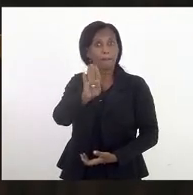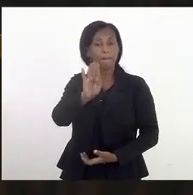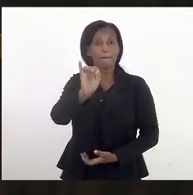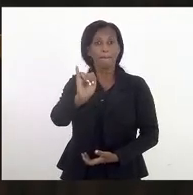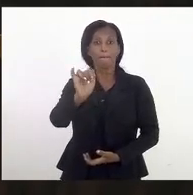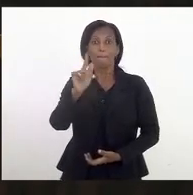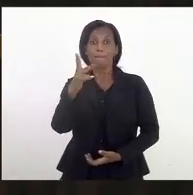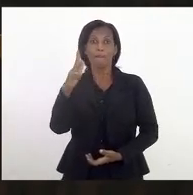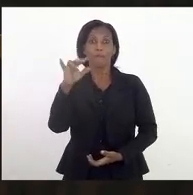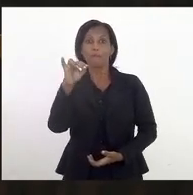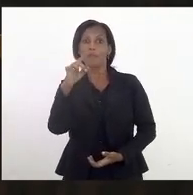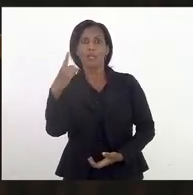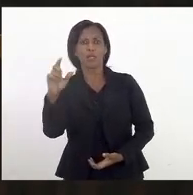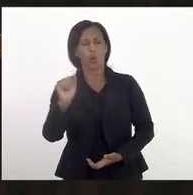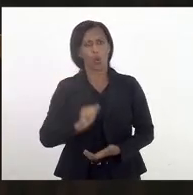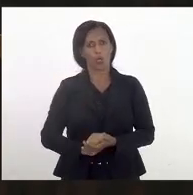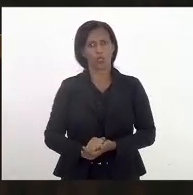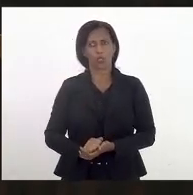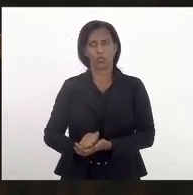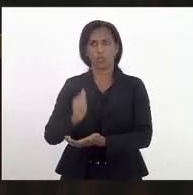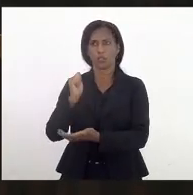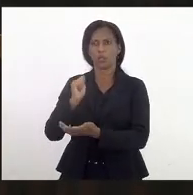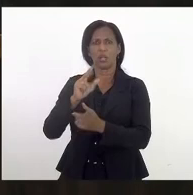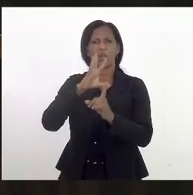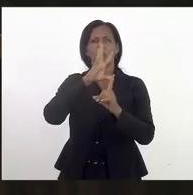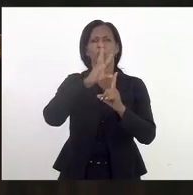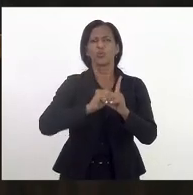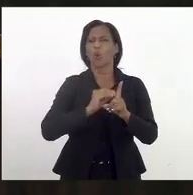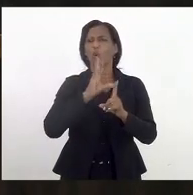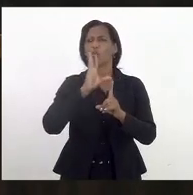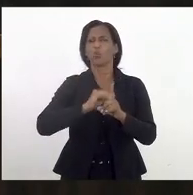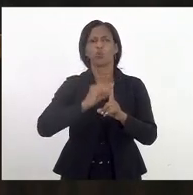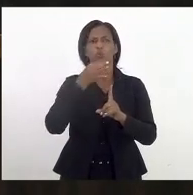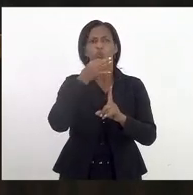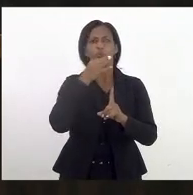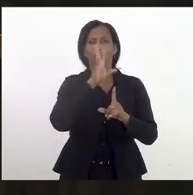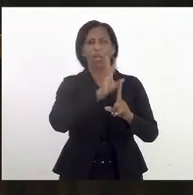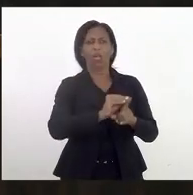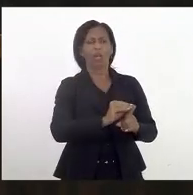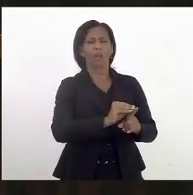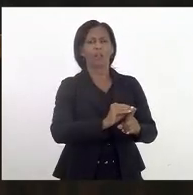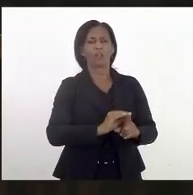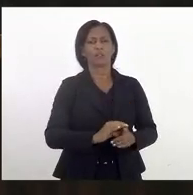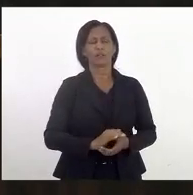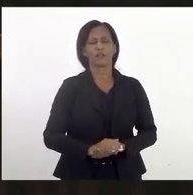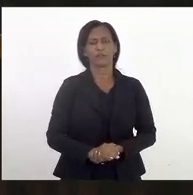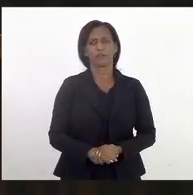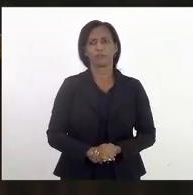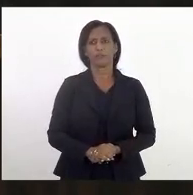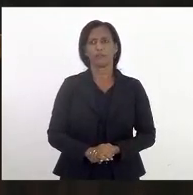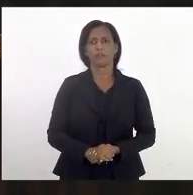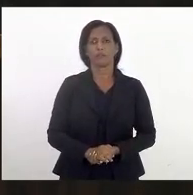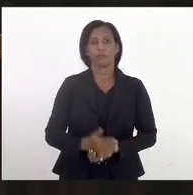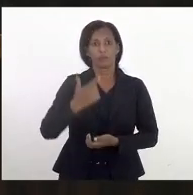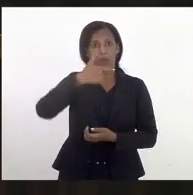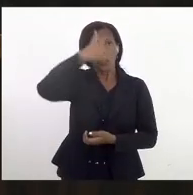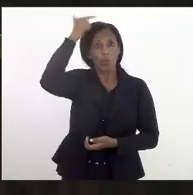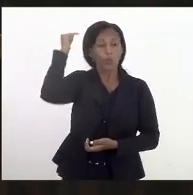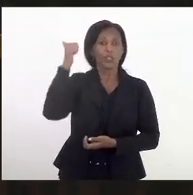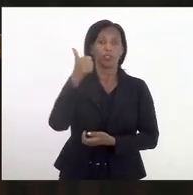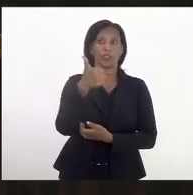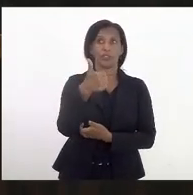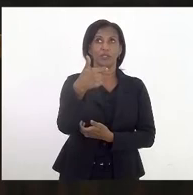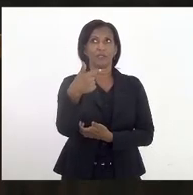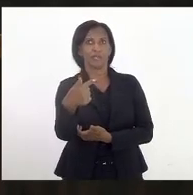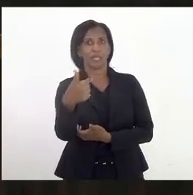todo o culto limpeza de pessoal chegou Machado tá aberto o som e nos Paulo 17